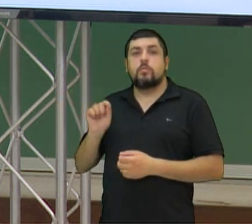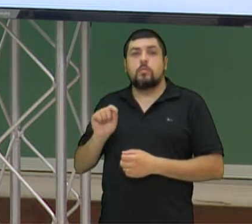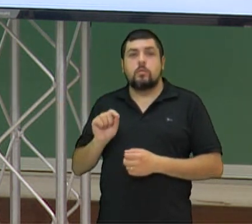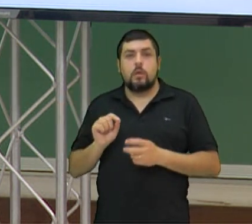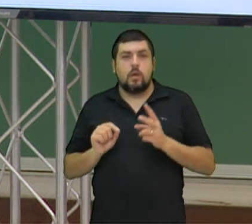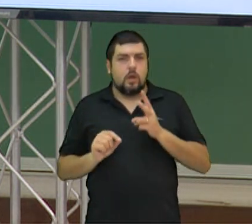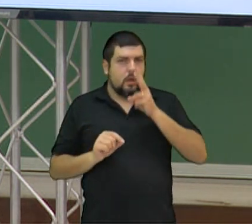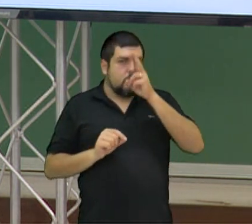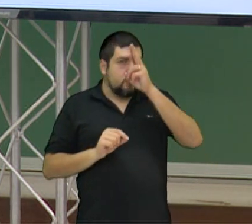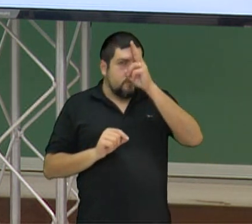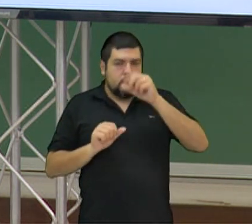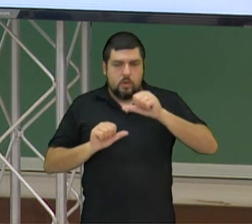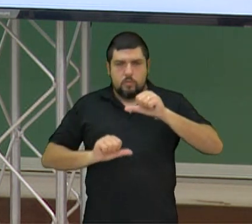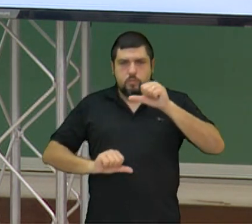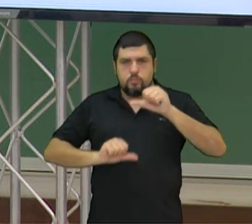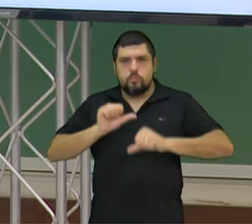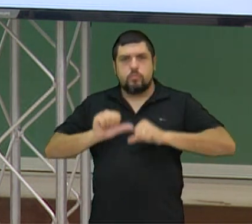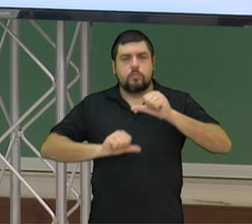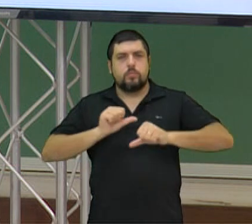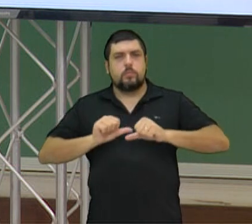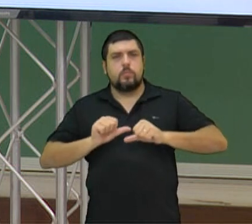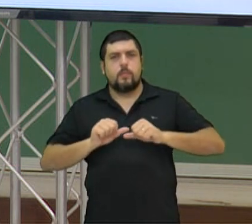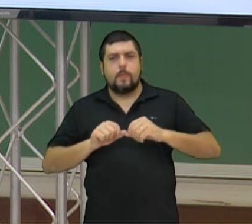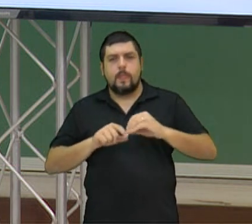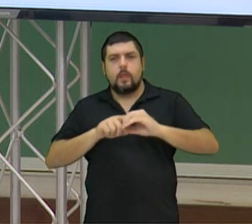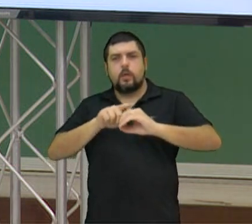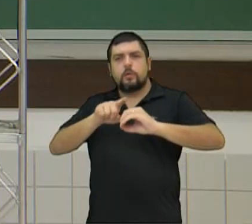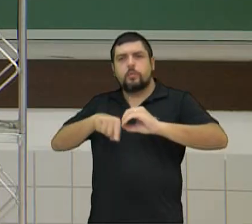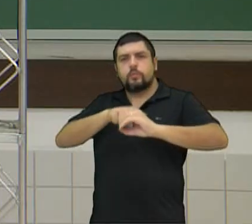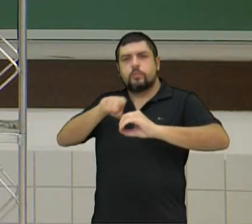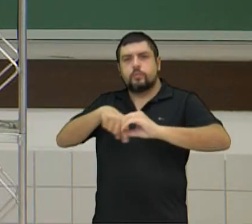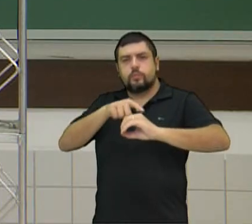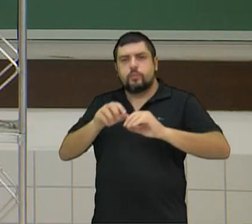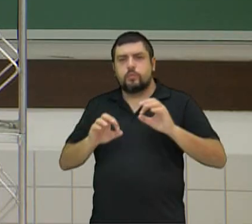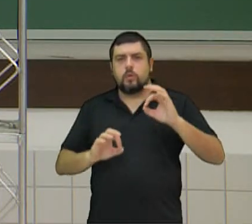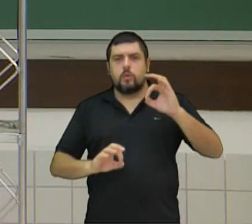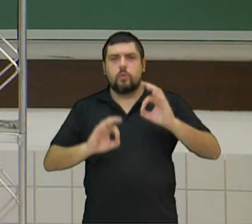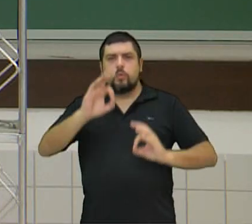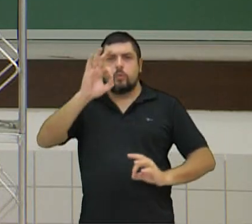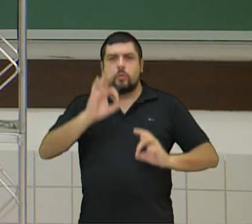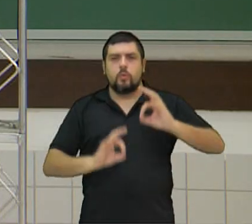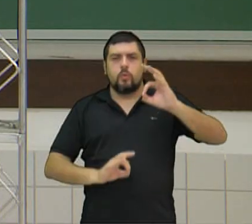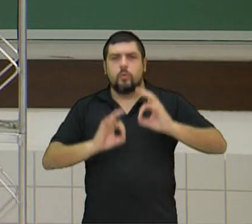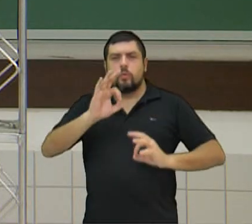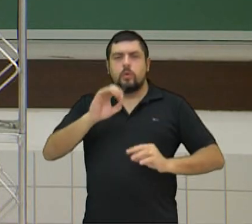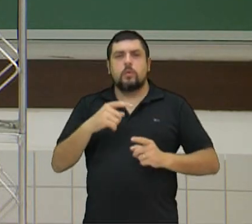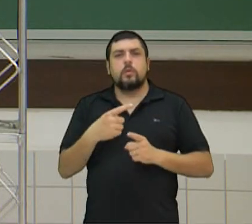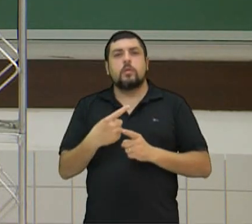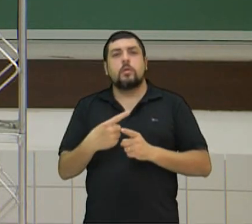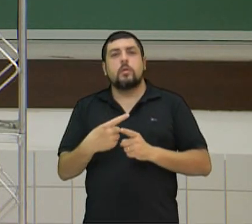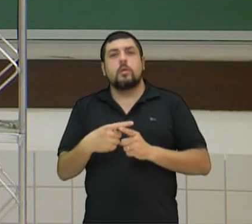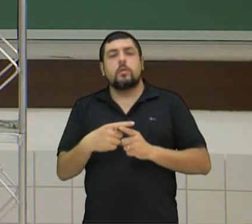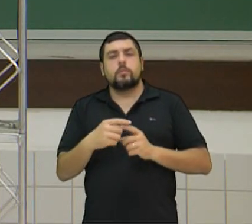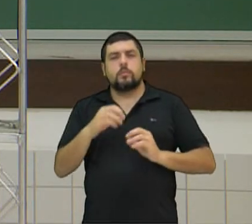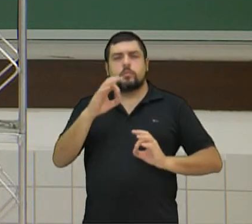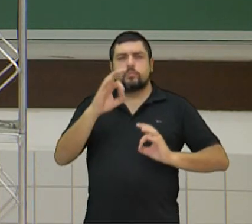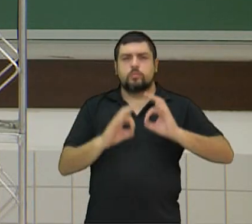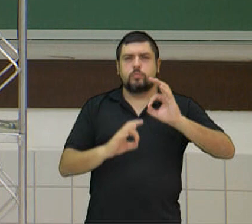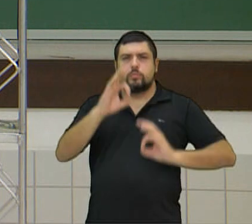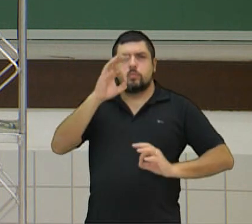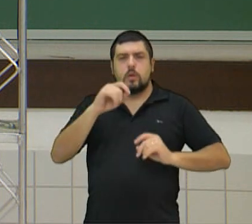força. Nesse caso da polícia, vocês podem perceber, certo? O que a gente fez? Nós apenas modificamos a sua intensidade,